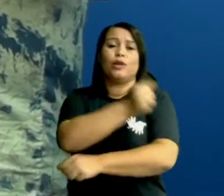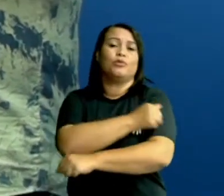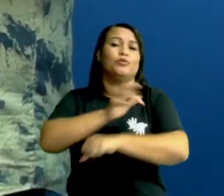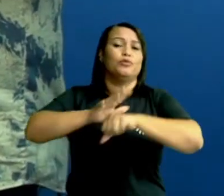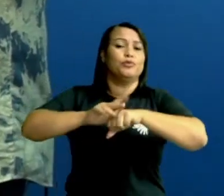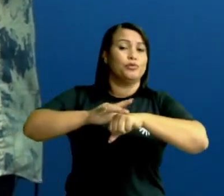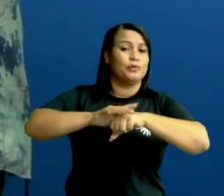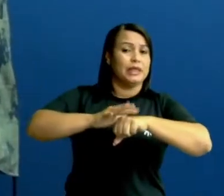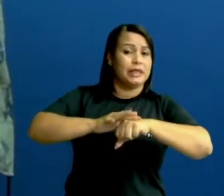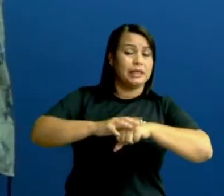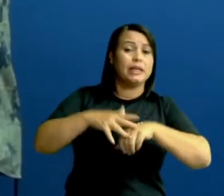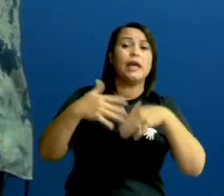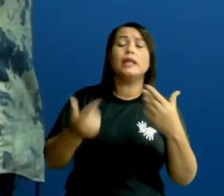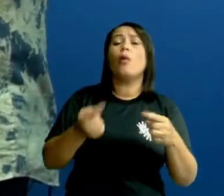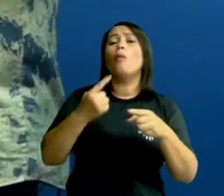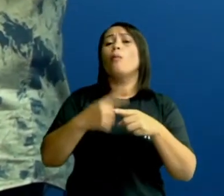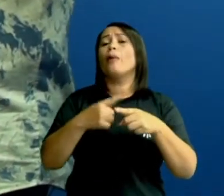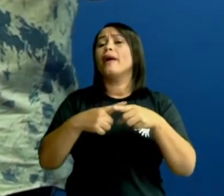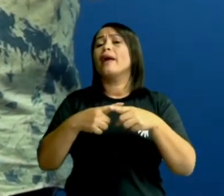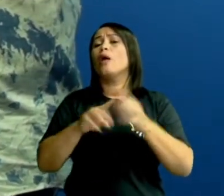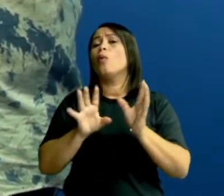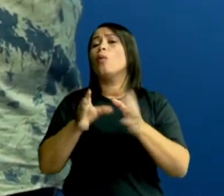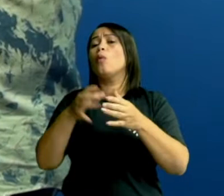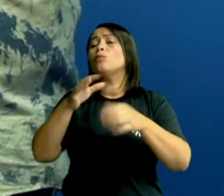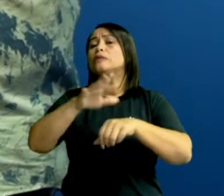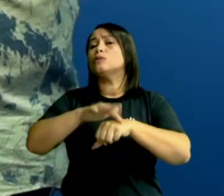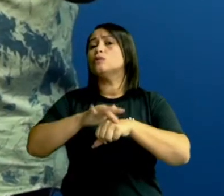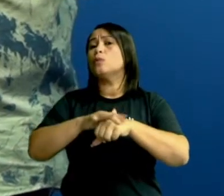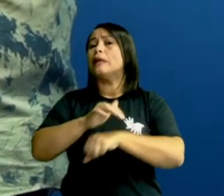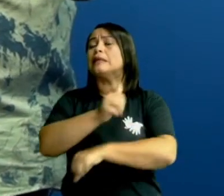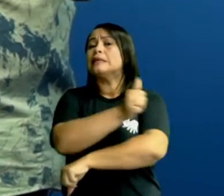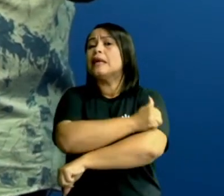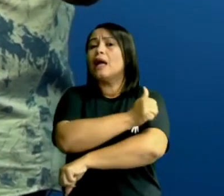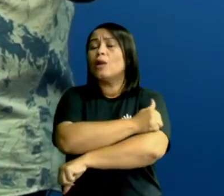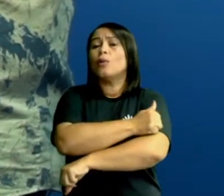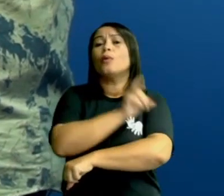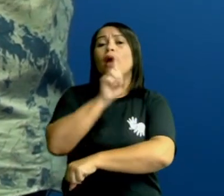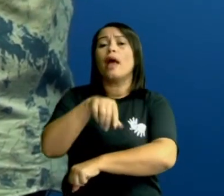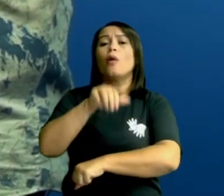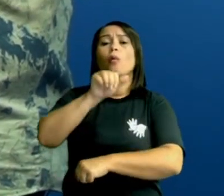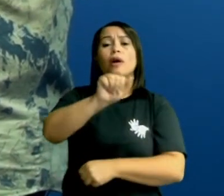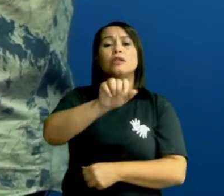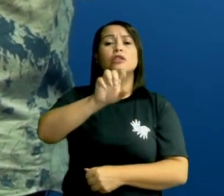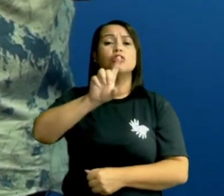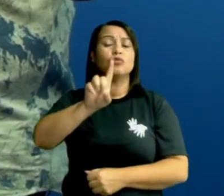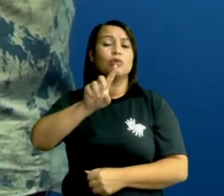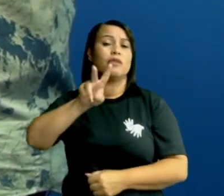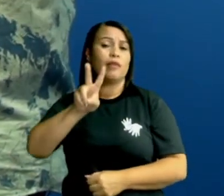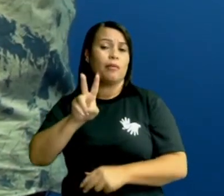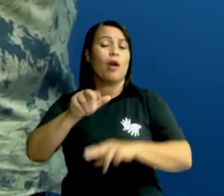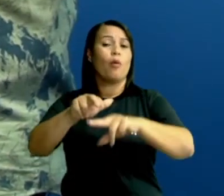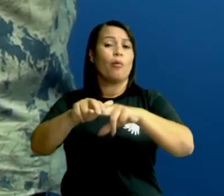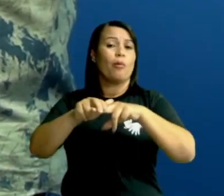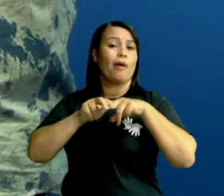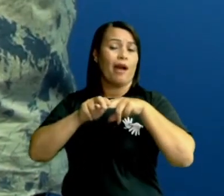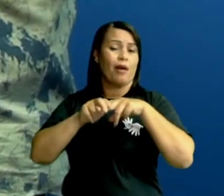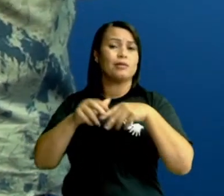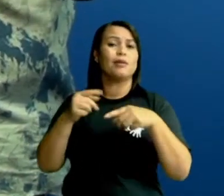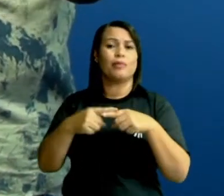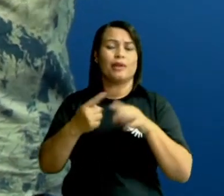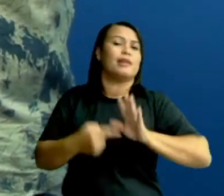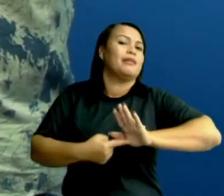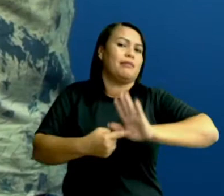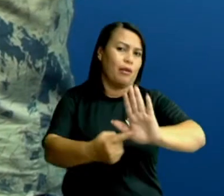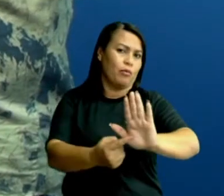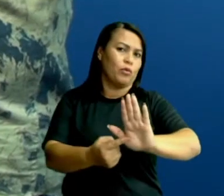doentes. Percebam que porque estavam doentes é um adjunto adverbial de causa. Por quê? Está mostrando a